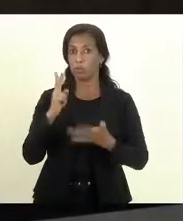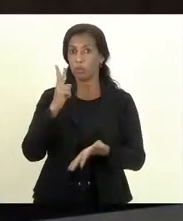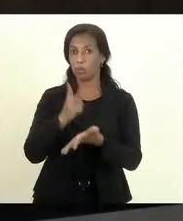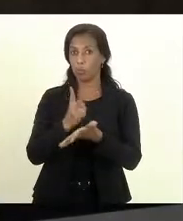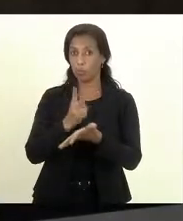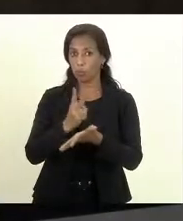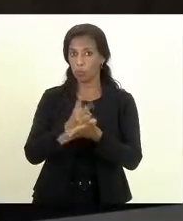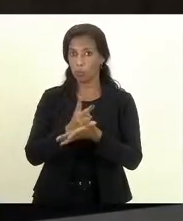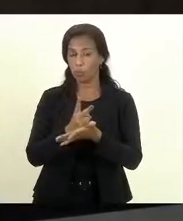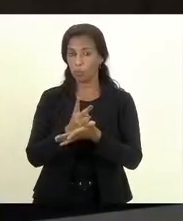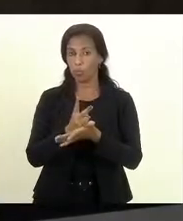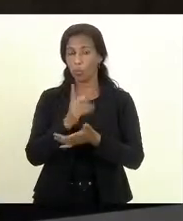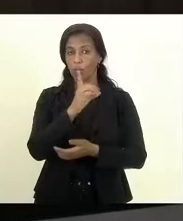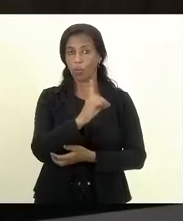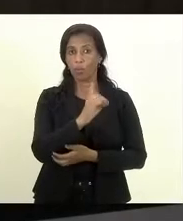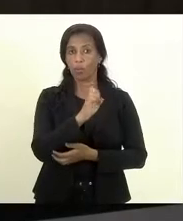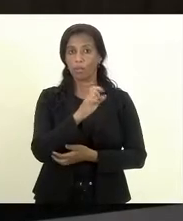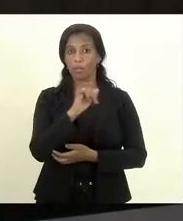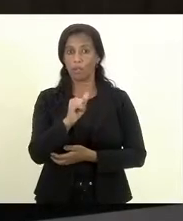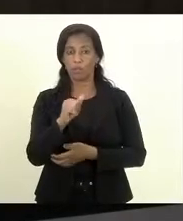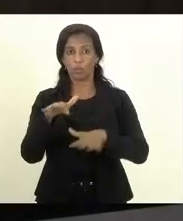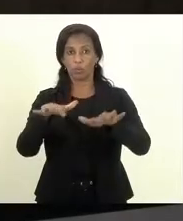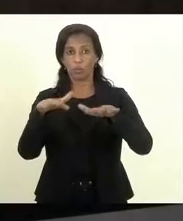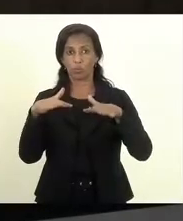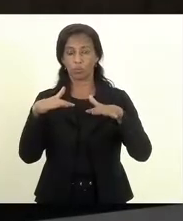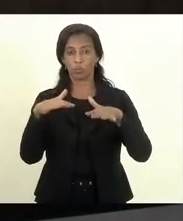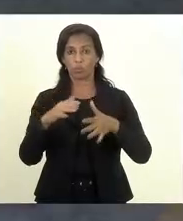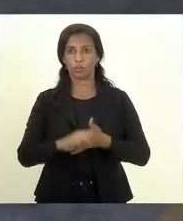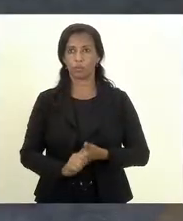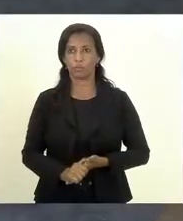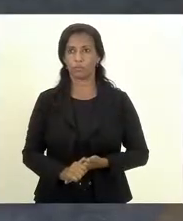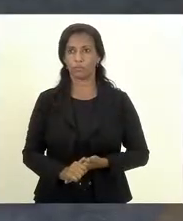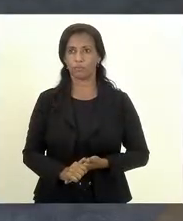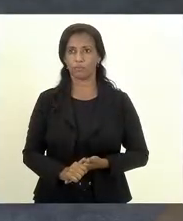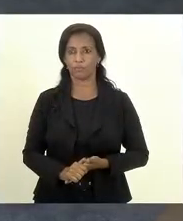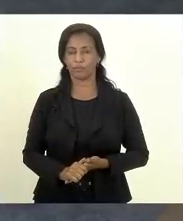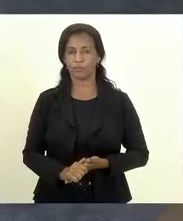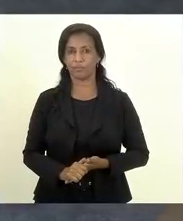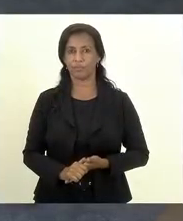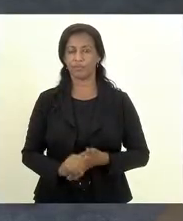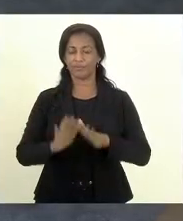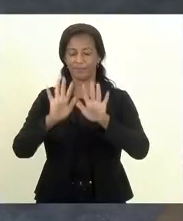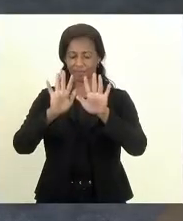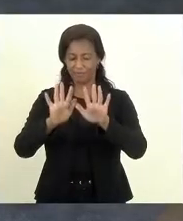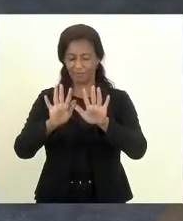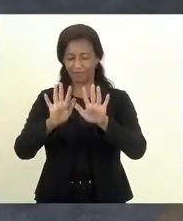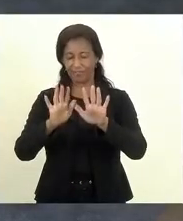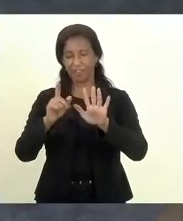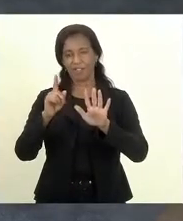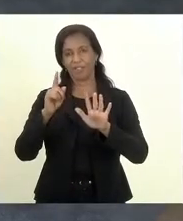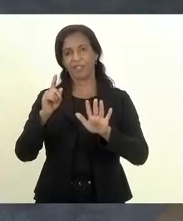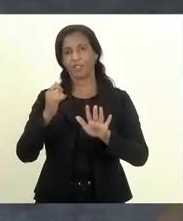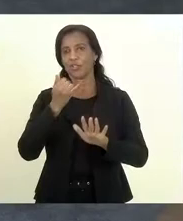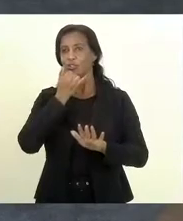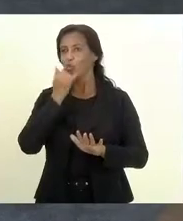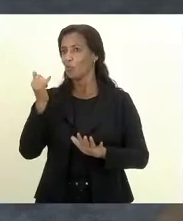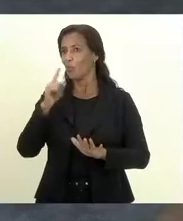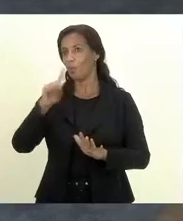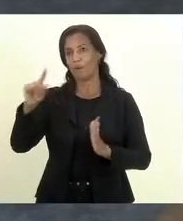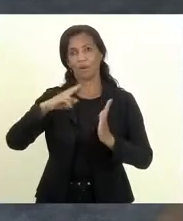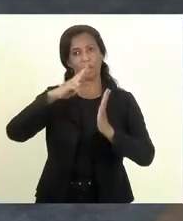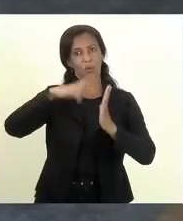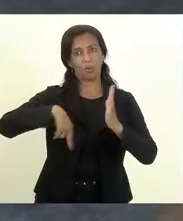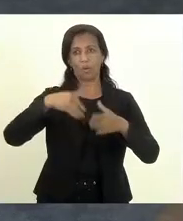manteve o deliberativo da audiência pública. Não, senhor, então o senhor não leu o meu voto. Eu li o voto. Não leu o voto.